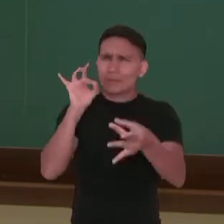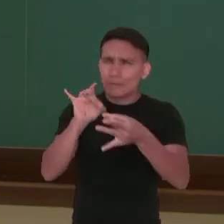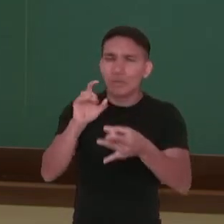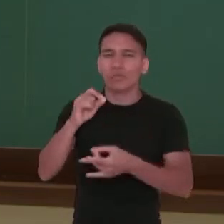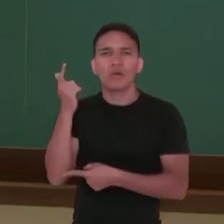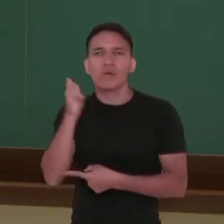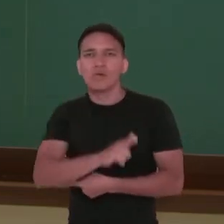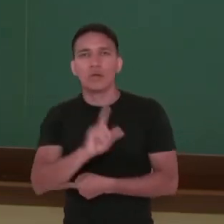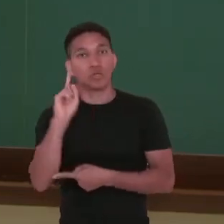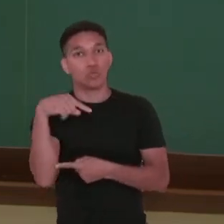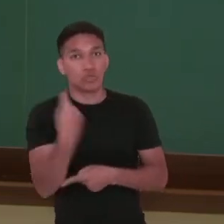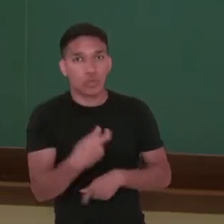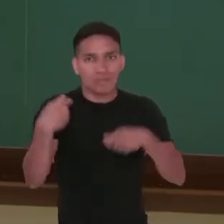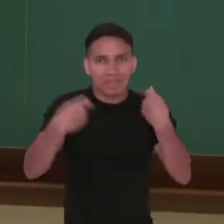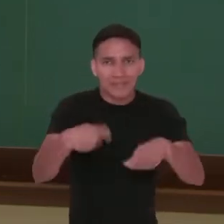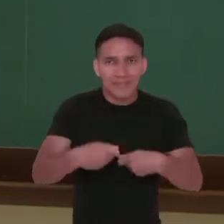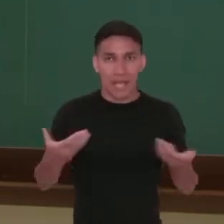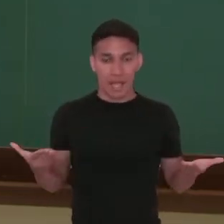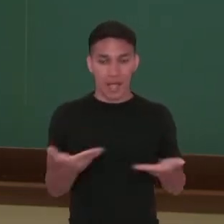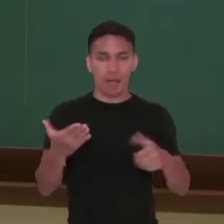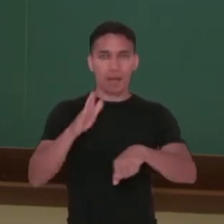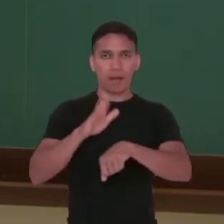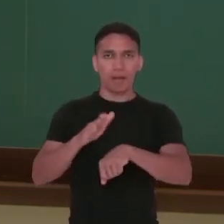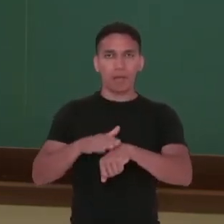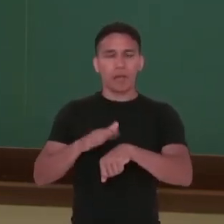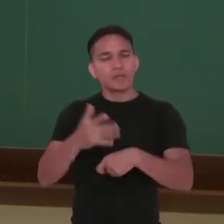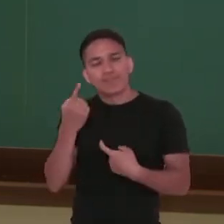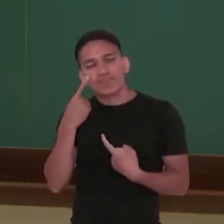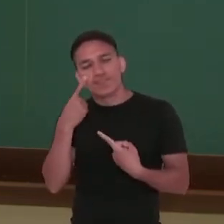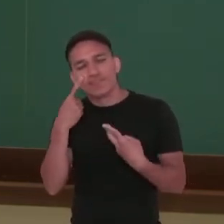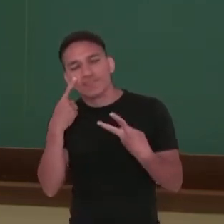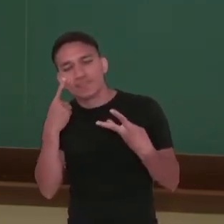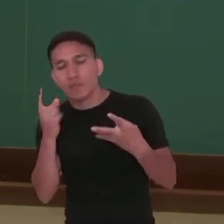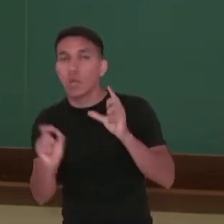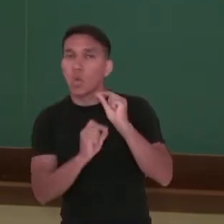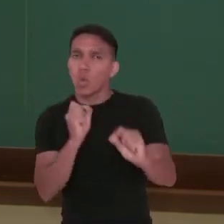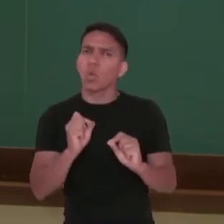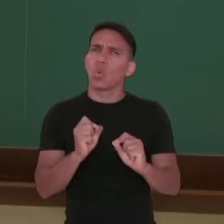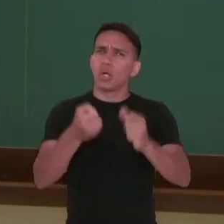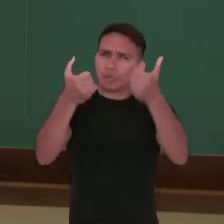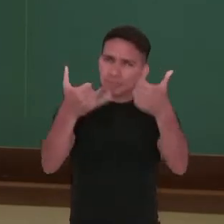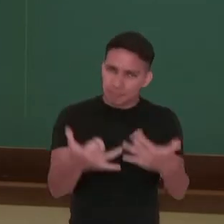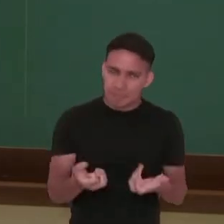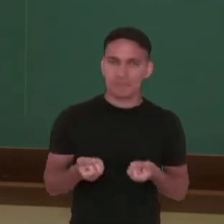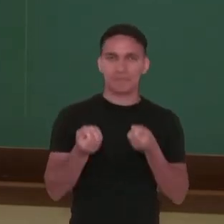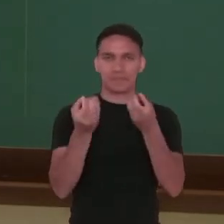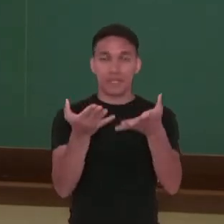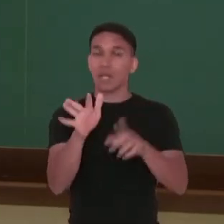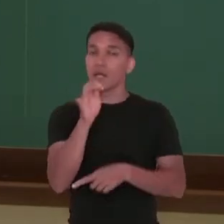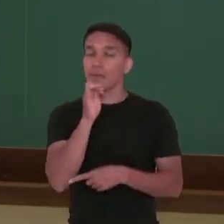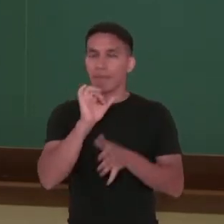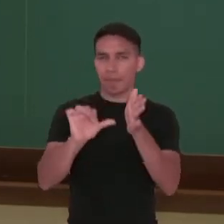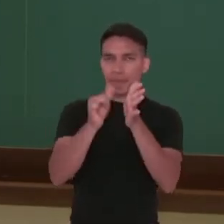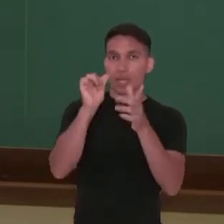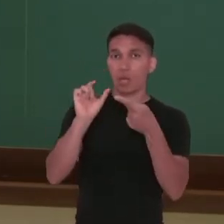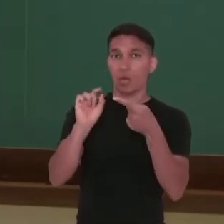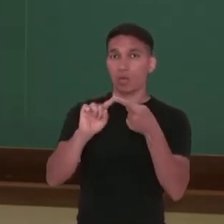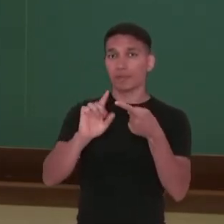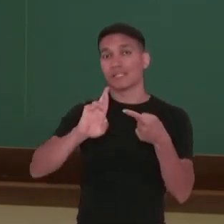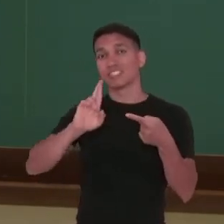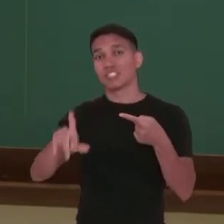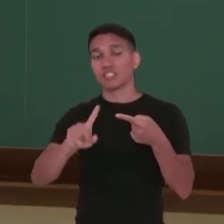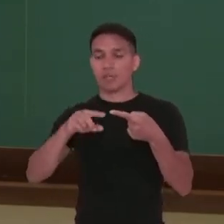cartografia que nós precisamos aqui estar dando uma lapidada nisso. Primeiramente, né,